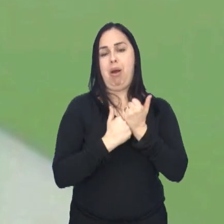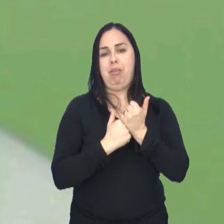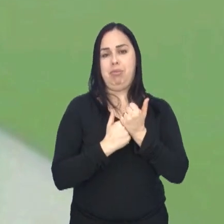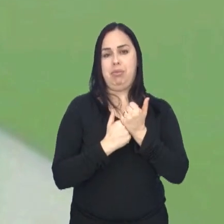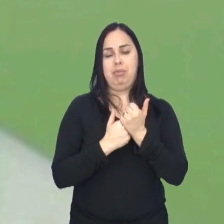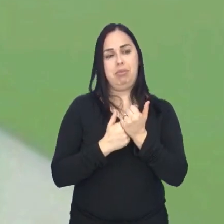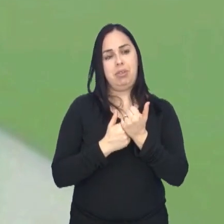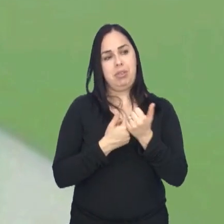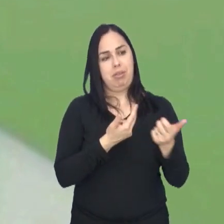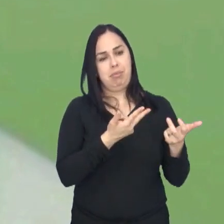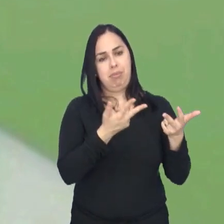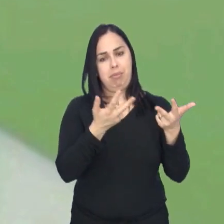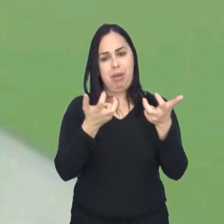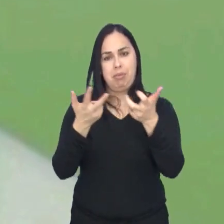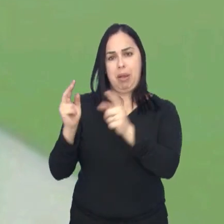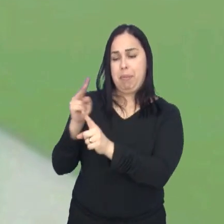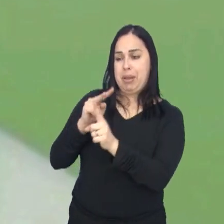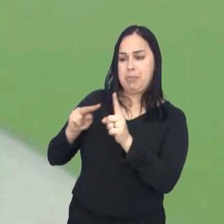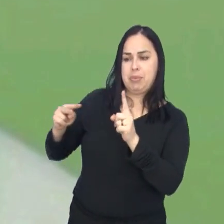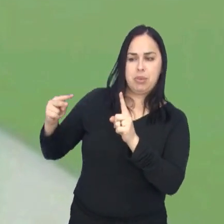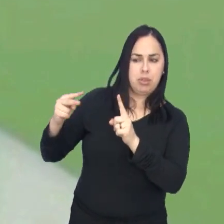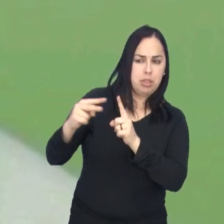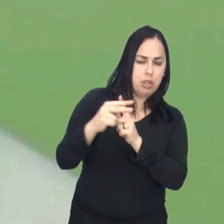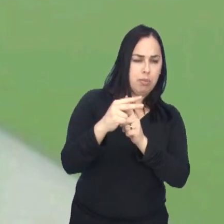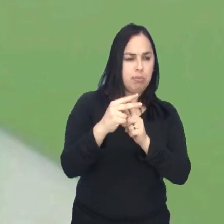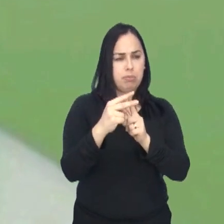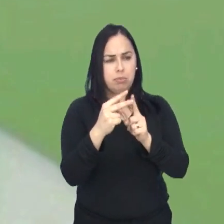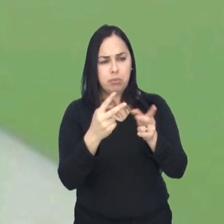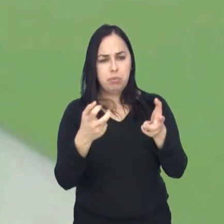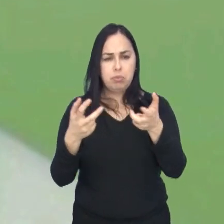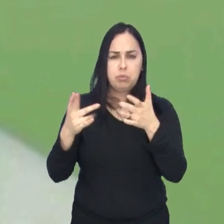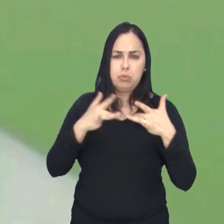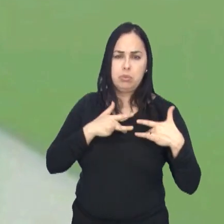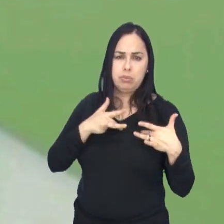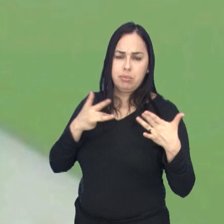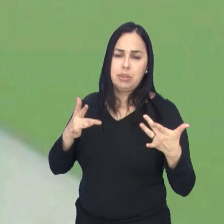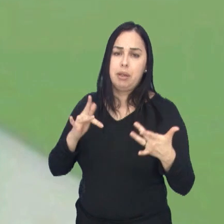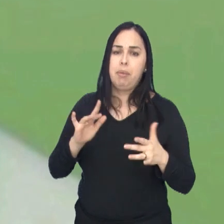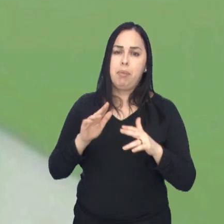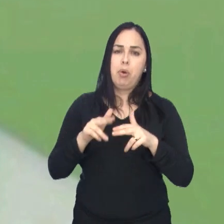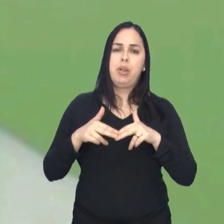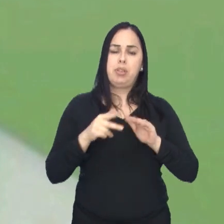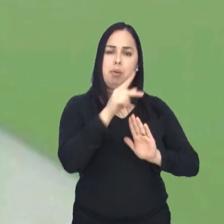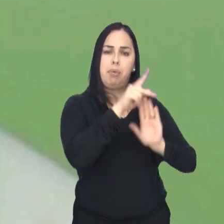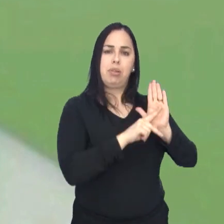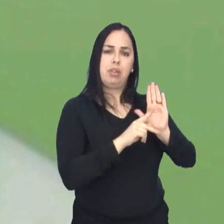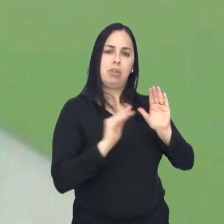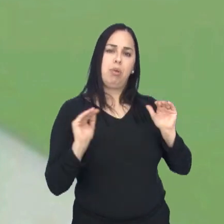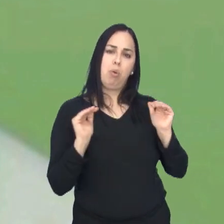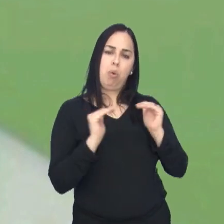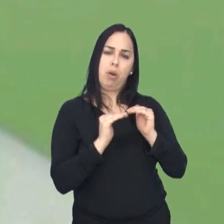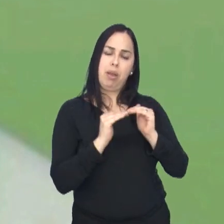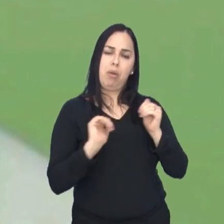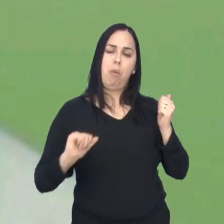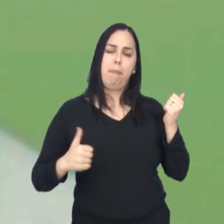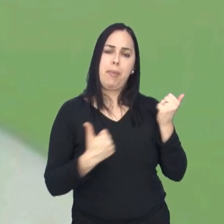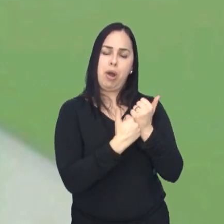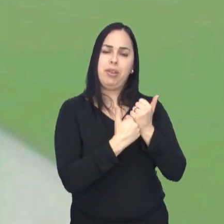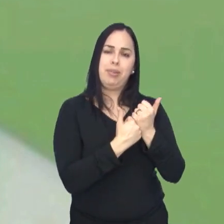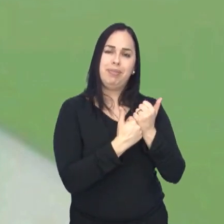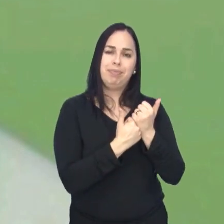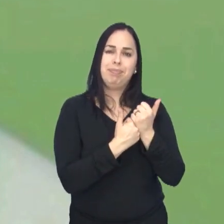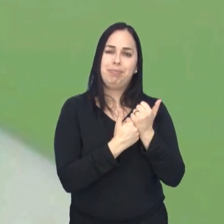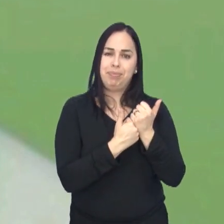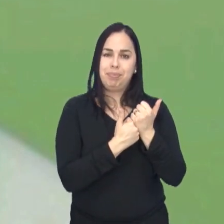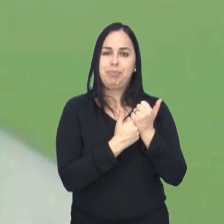solidário para aqueles que mais sofrem. Então, eu sou a favor desta causa. Apoio o